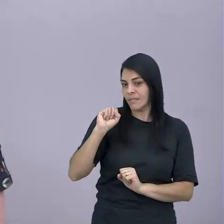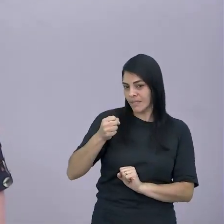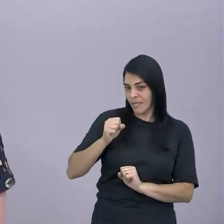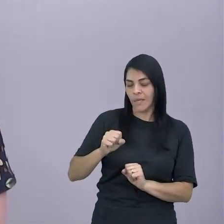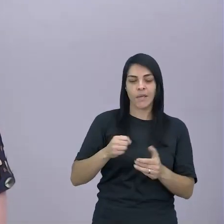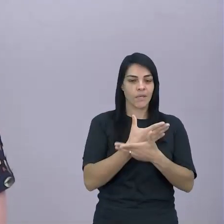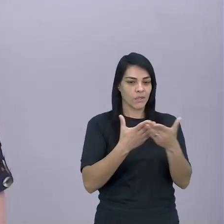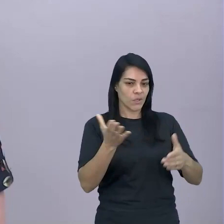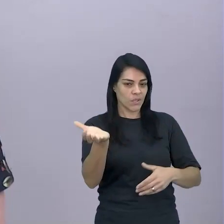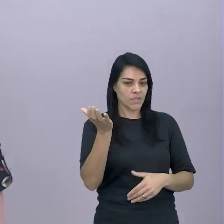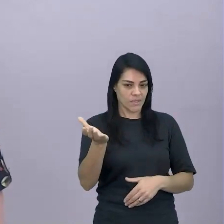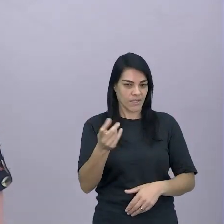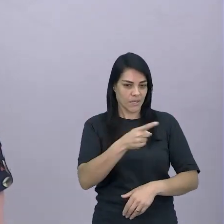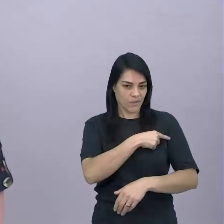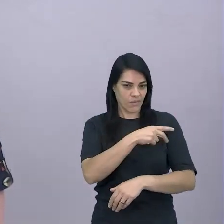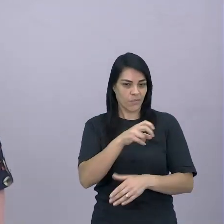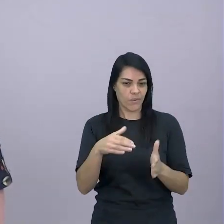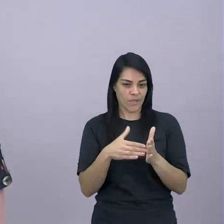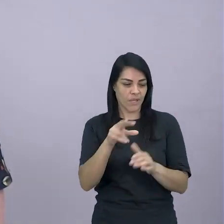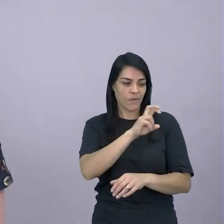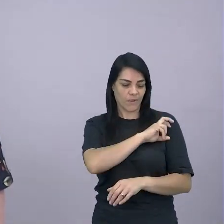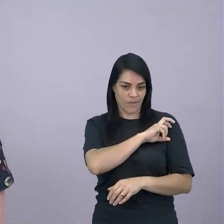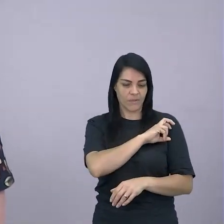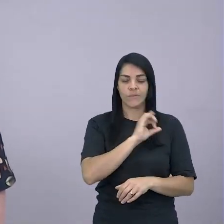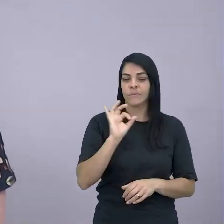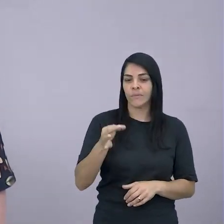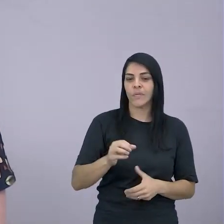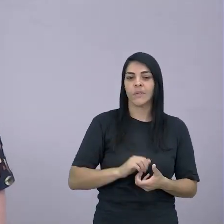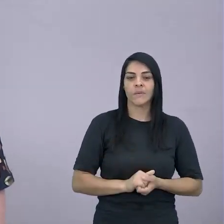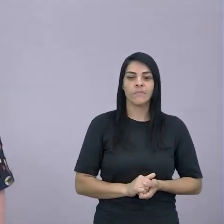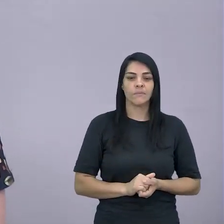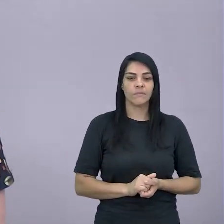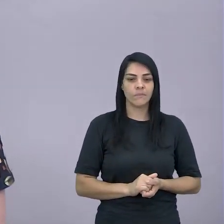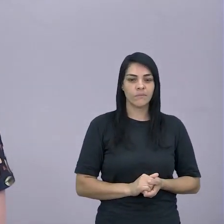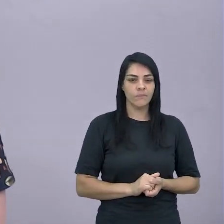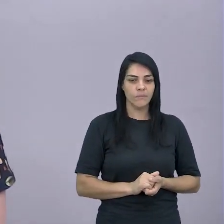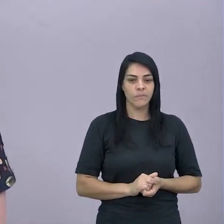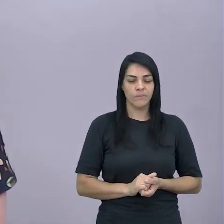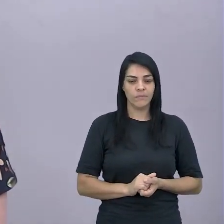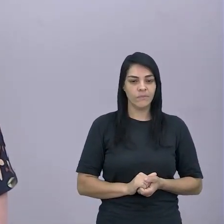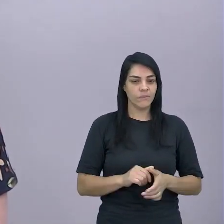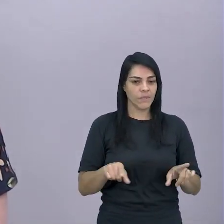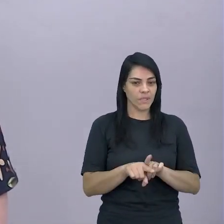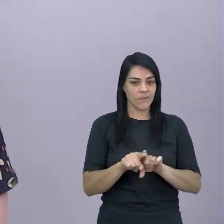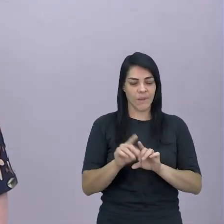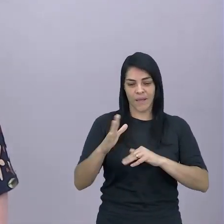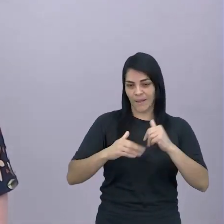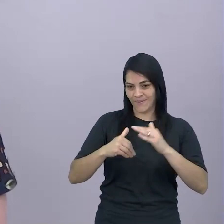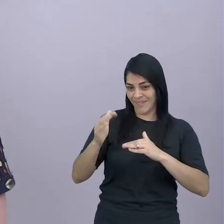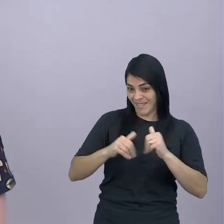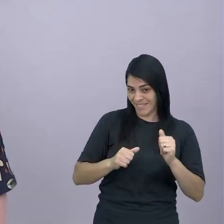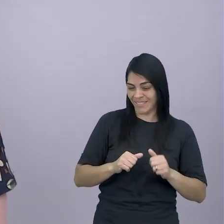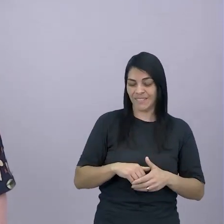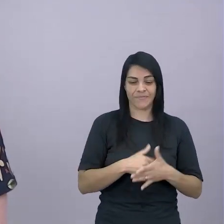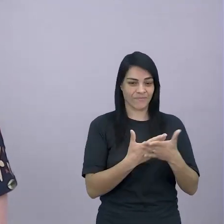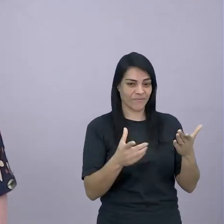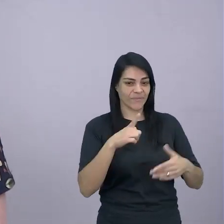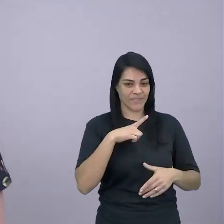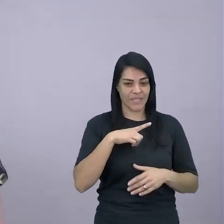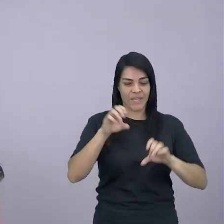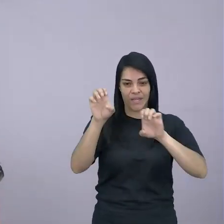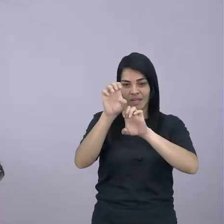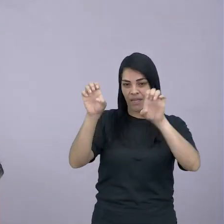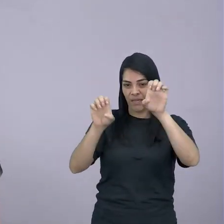gente quer aqui nos primeiros anos. Isso aí. E aí a gente vai para as habilidades, né? As habilidades do